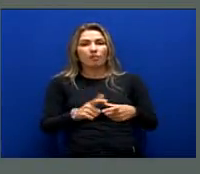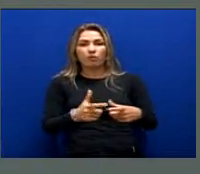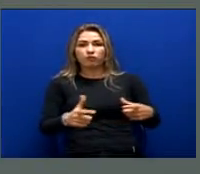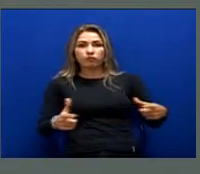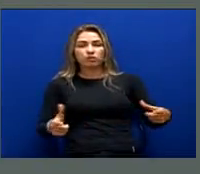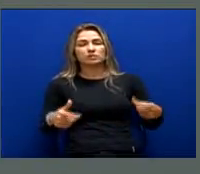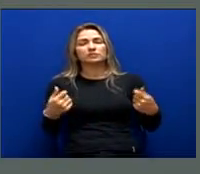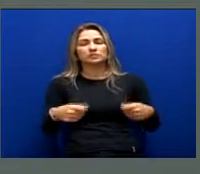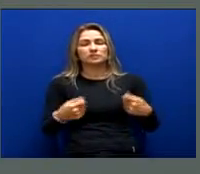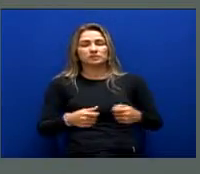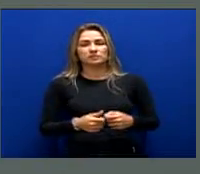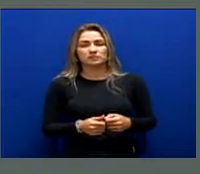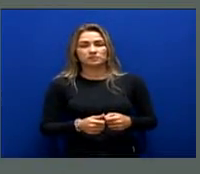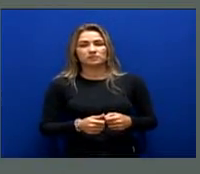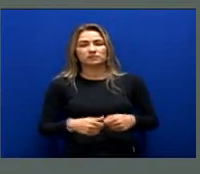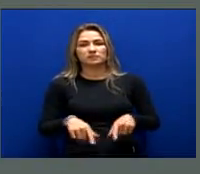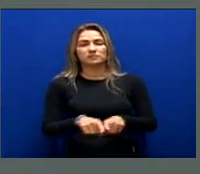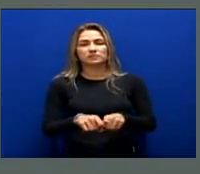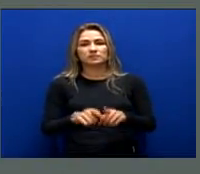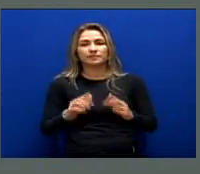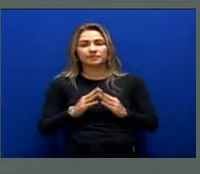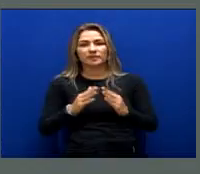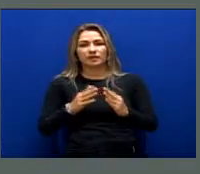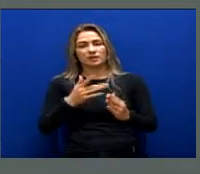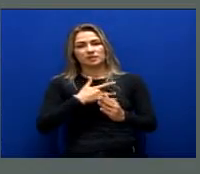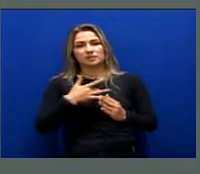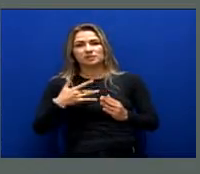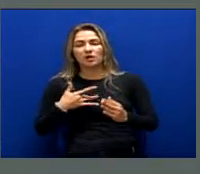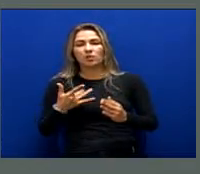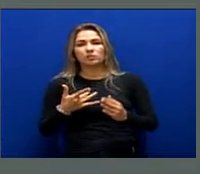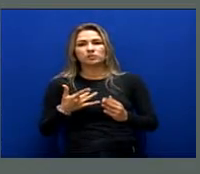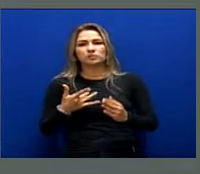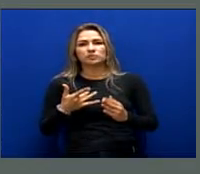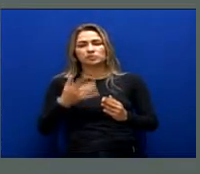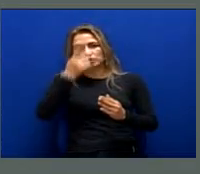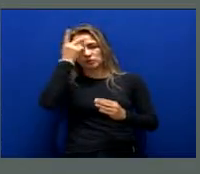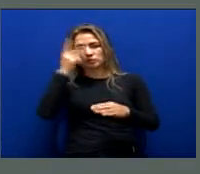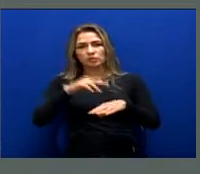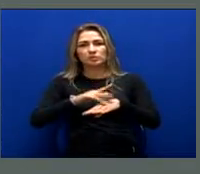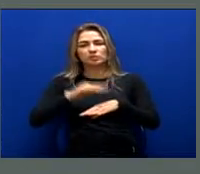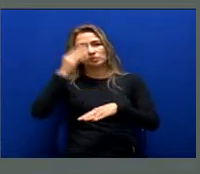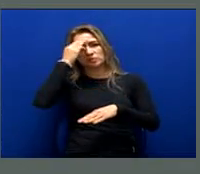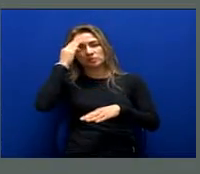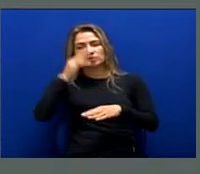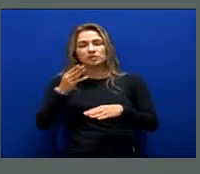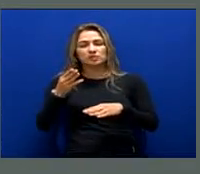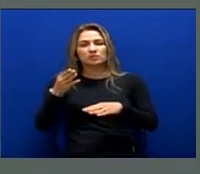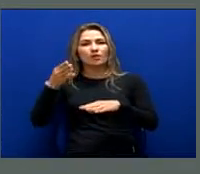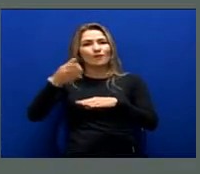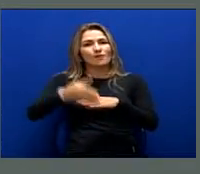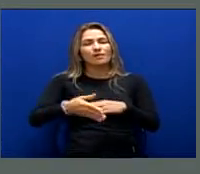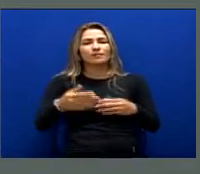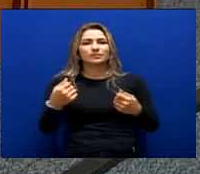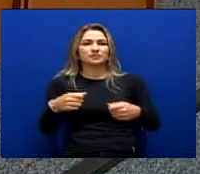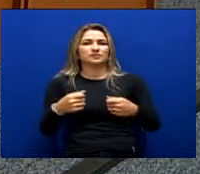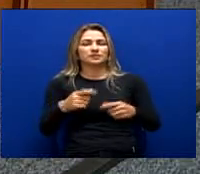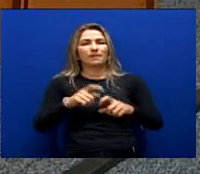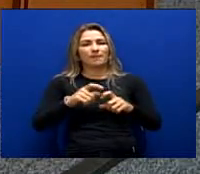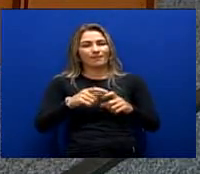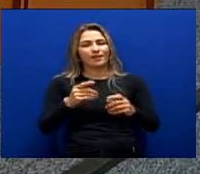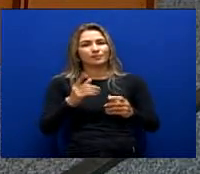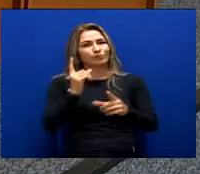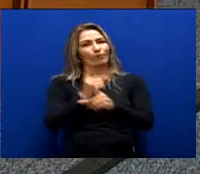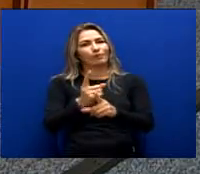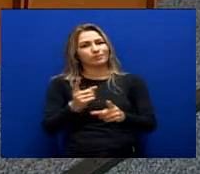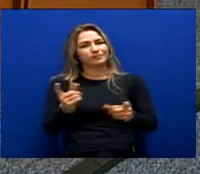esses pacientes na condição na unidade básica que é a porta de entrada tenha mais alguma coisa para responder eu acho que eu queria eu